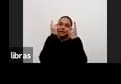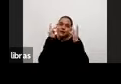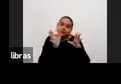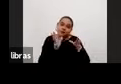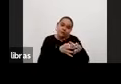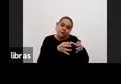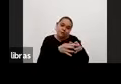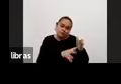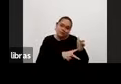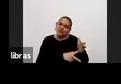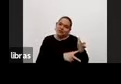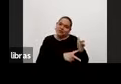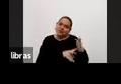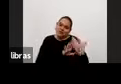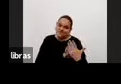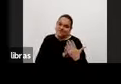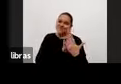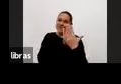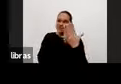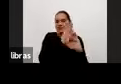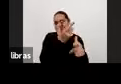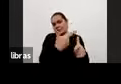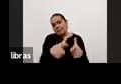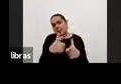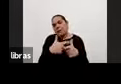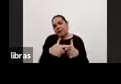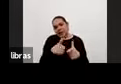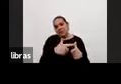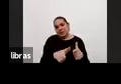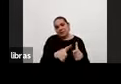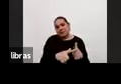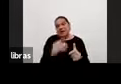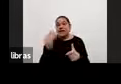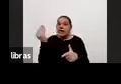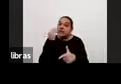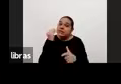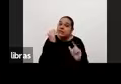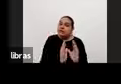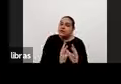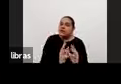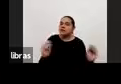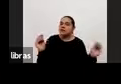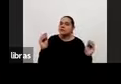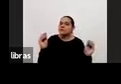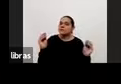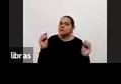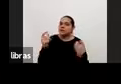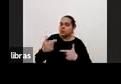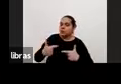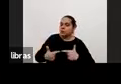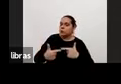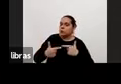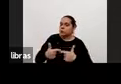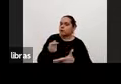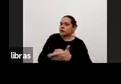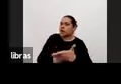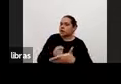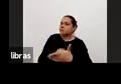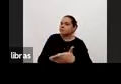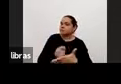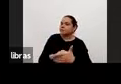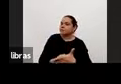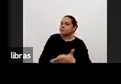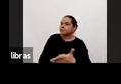que enfrentam seus problemas e procuram resolver com a resistência esses problemas, nada